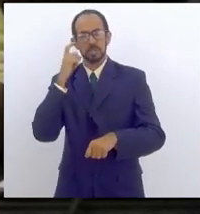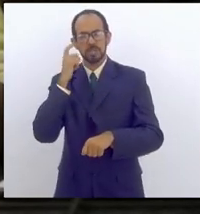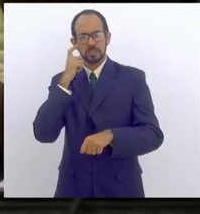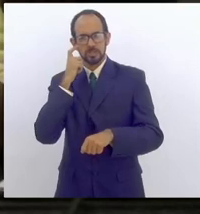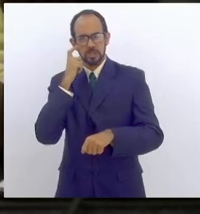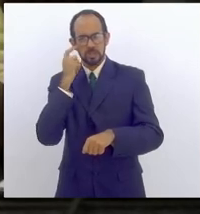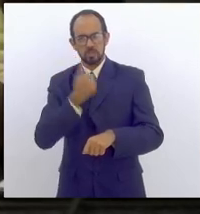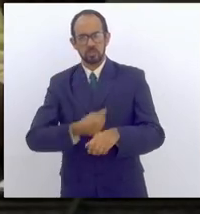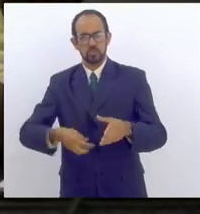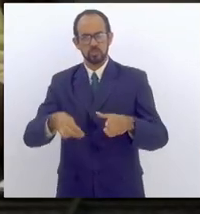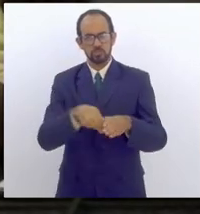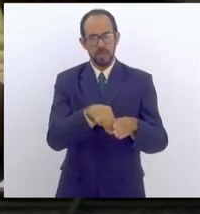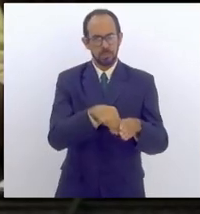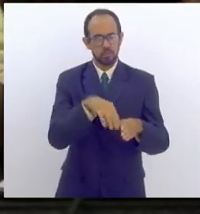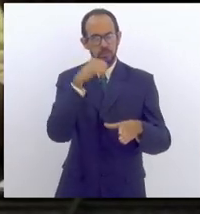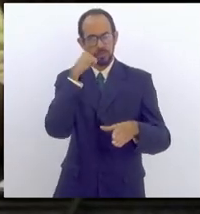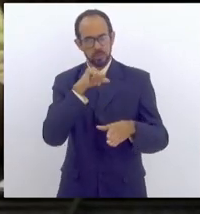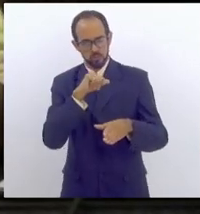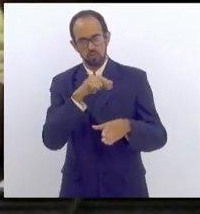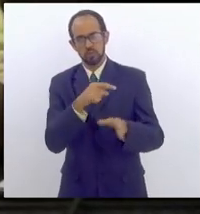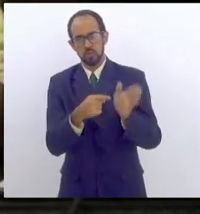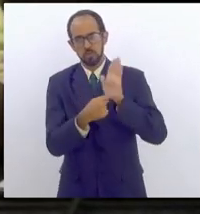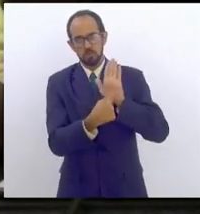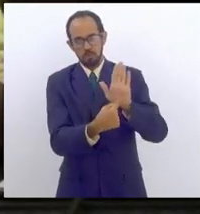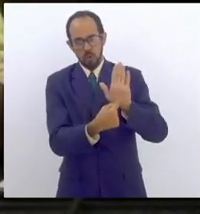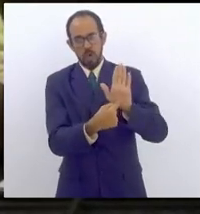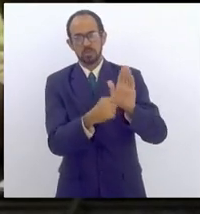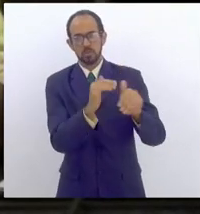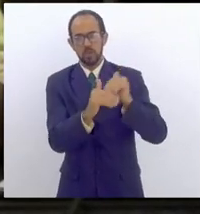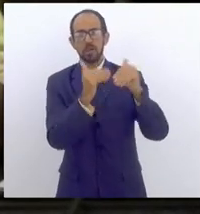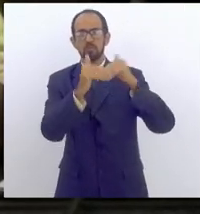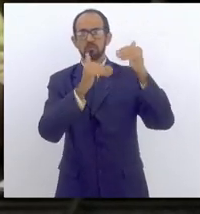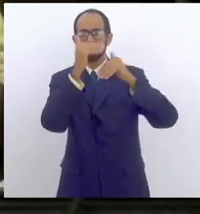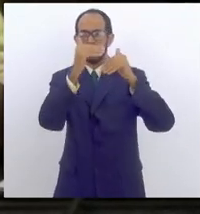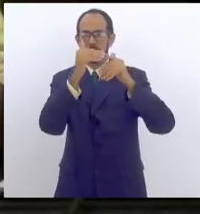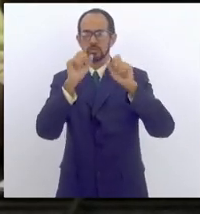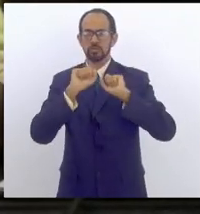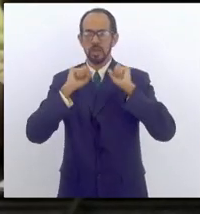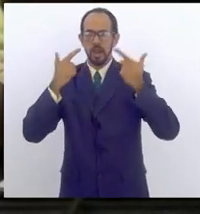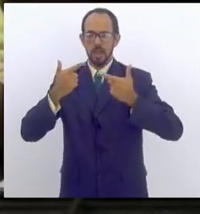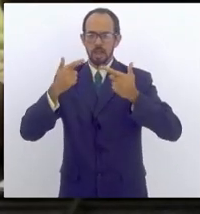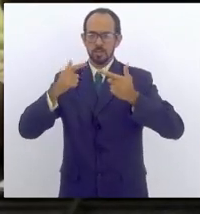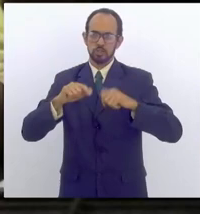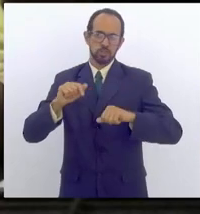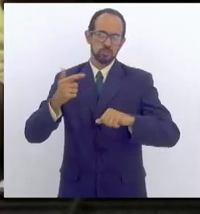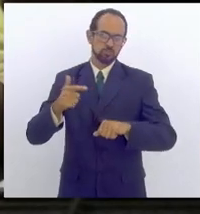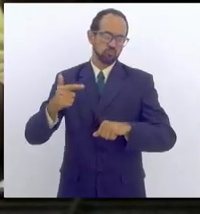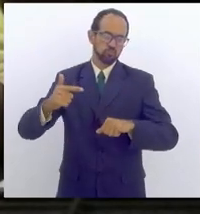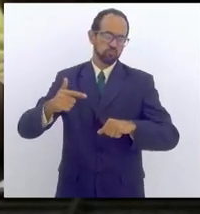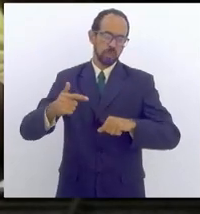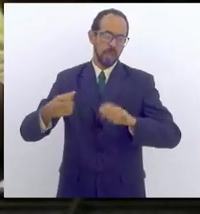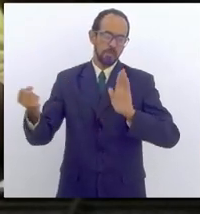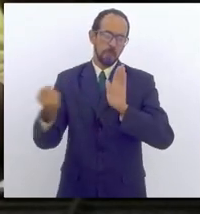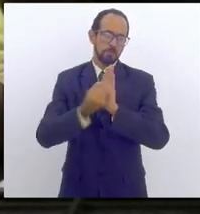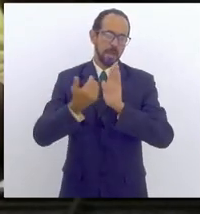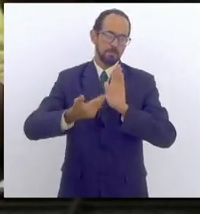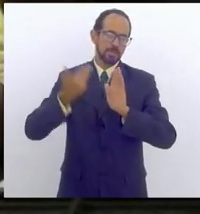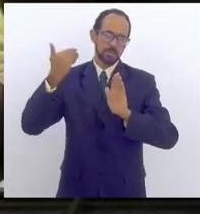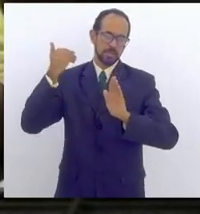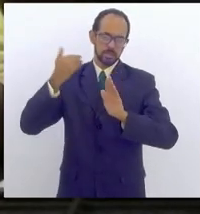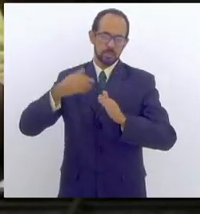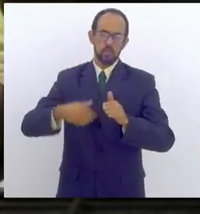mesa. Isso mostra um avanço desse parlamento sem precedentes. Quando nós chegamos aqui em